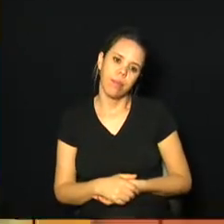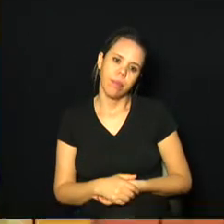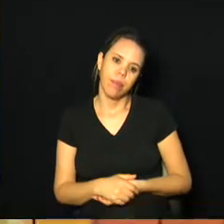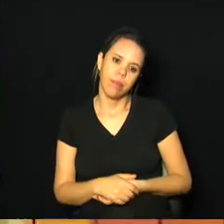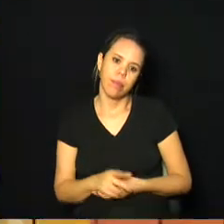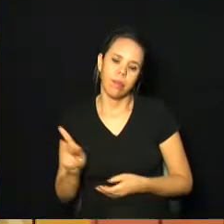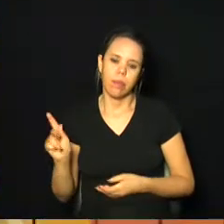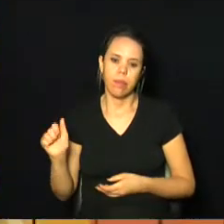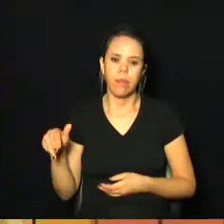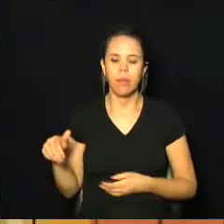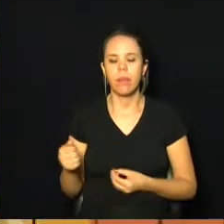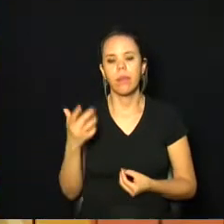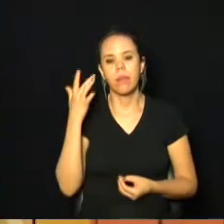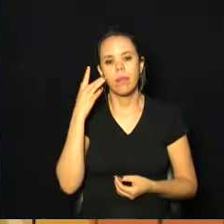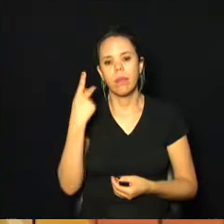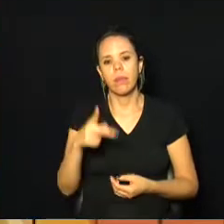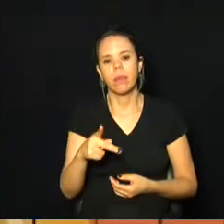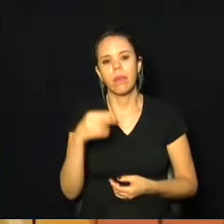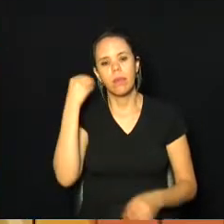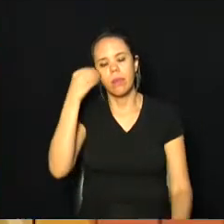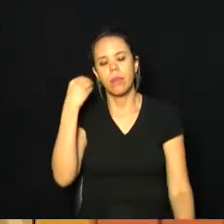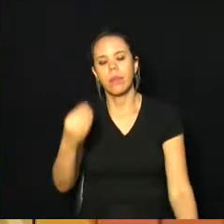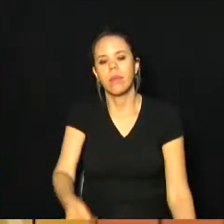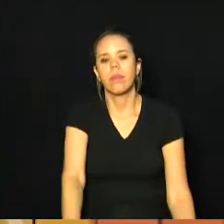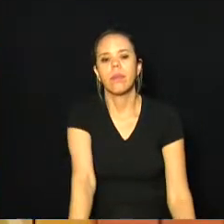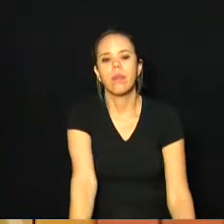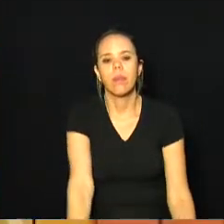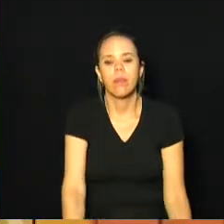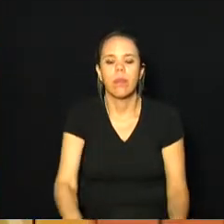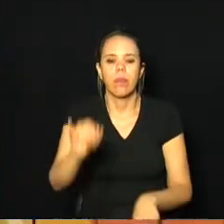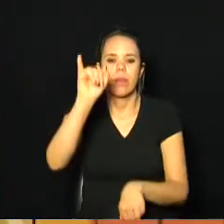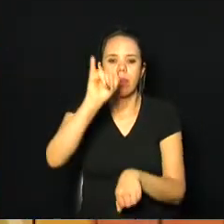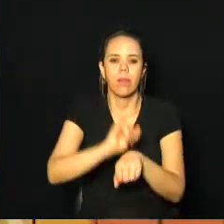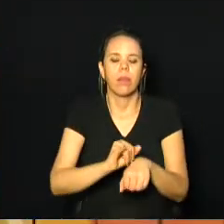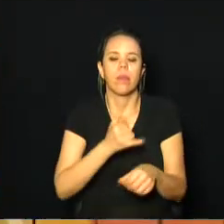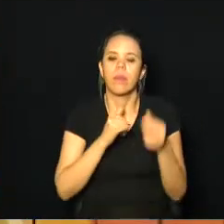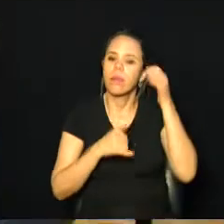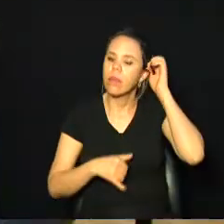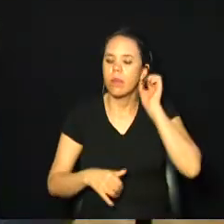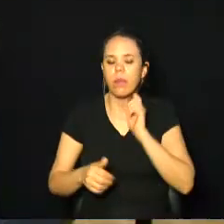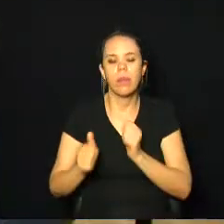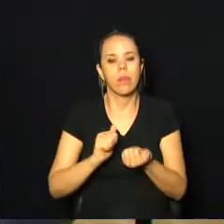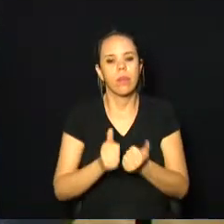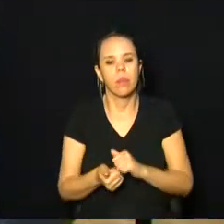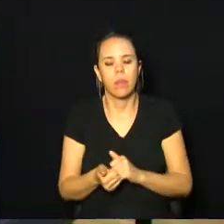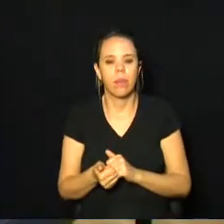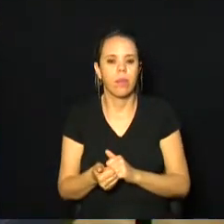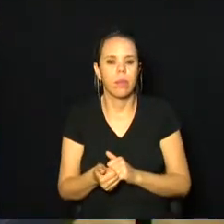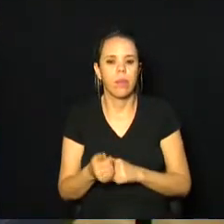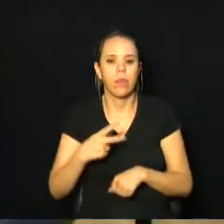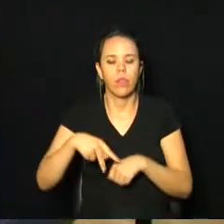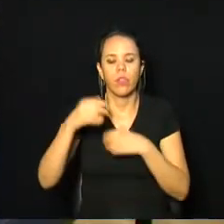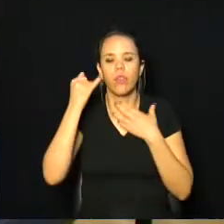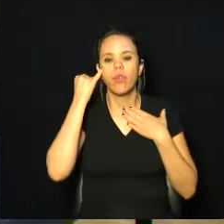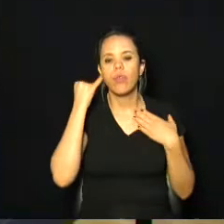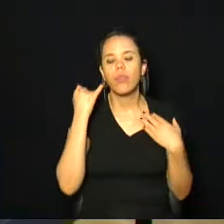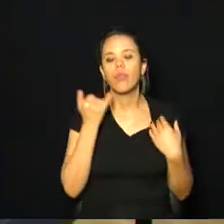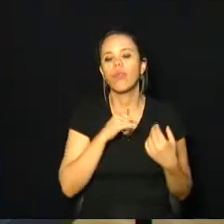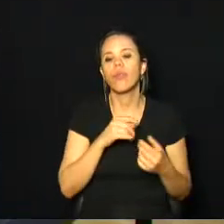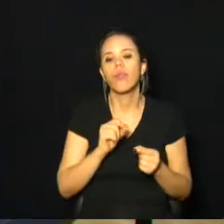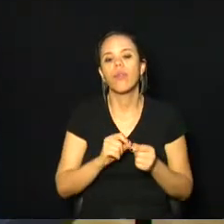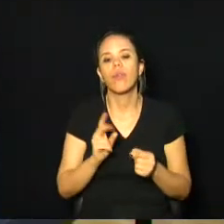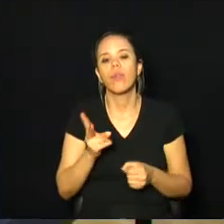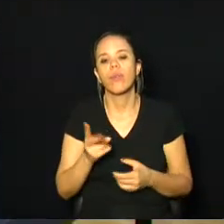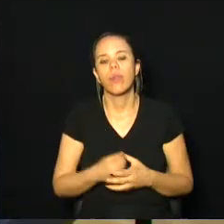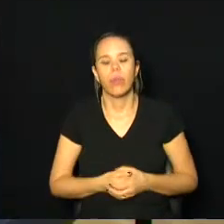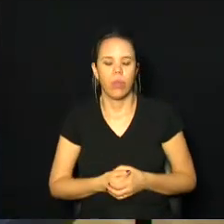Pampa, de que maneira a sua experiência internacional como atleta, passando pelo voleibol do Japão, da Itália, que